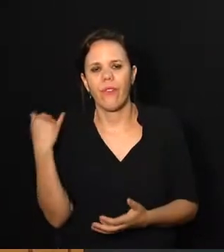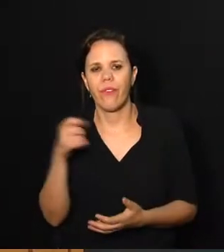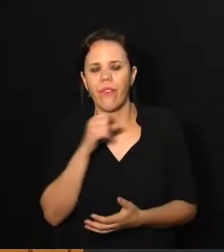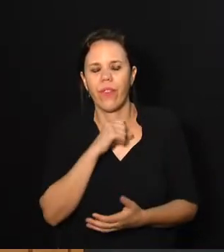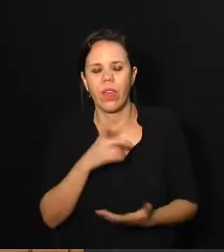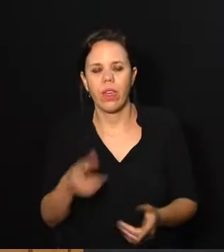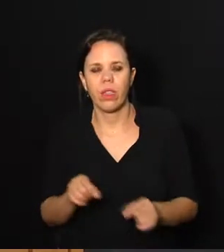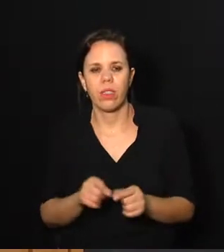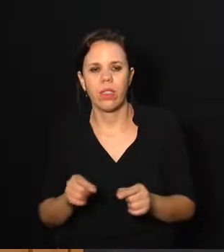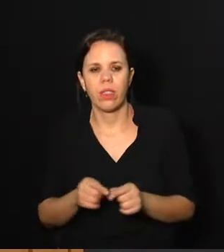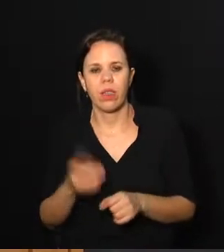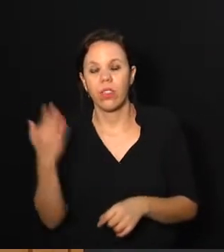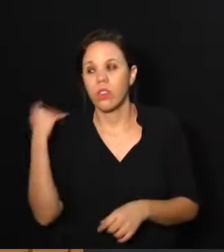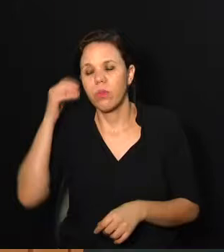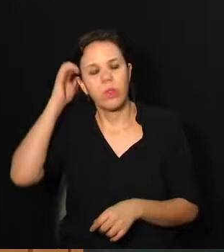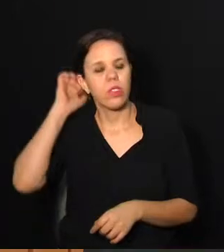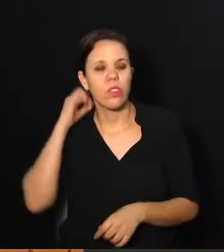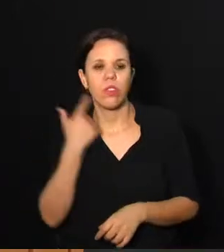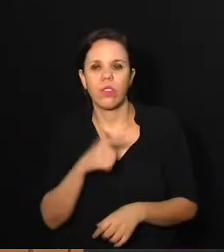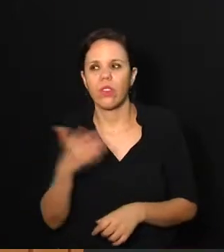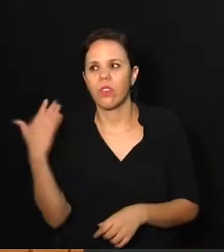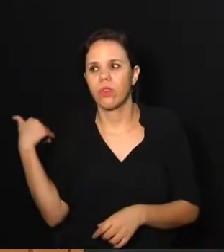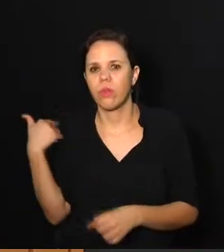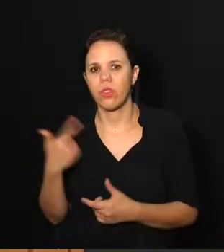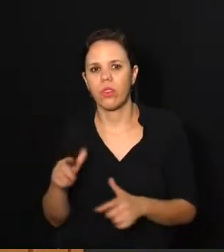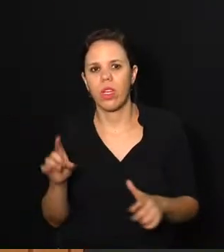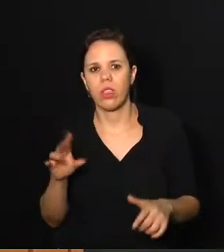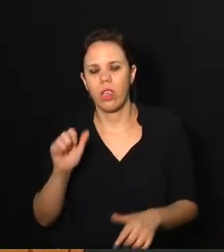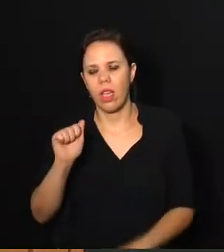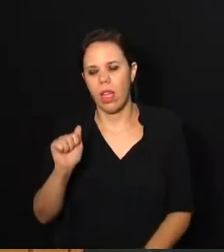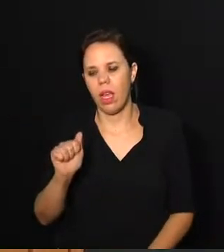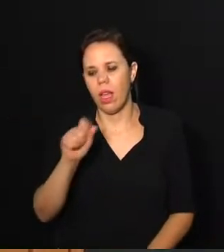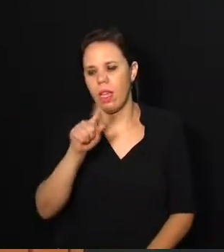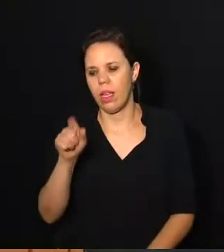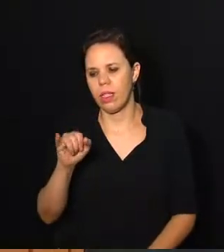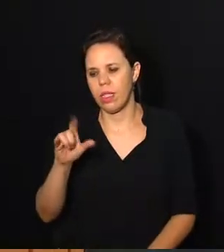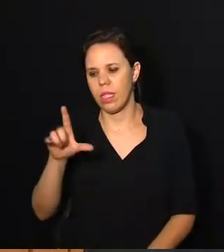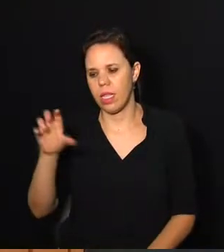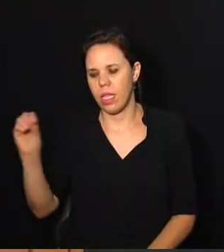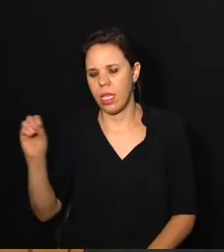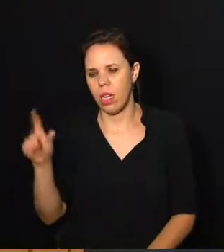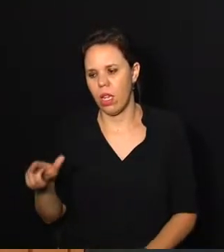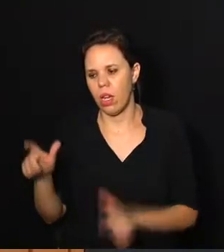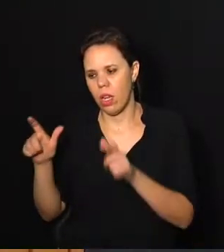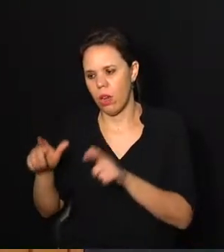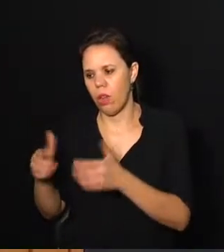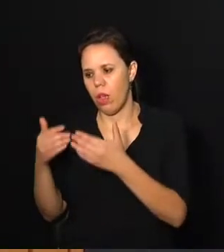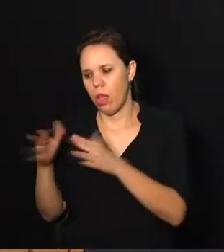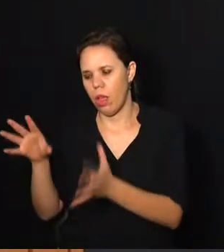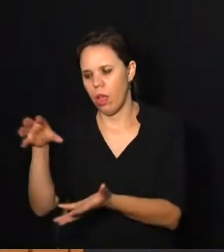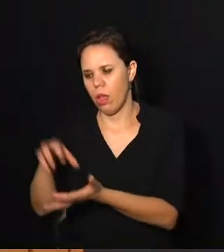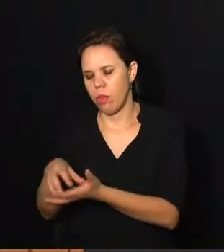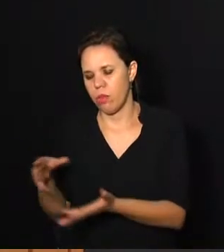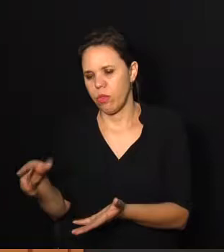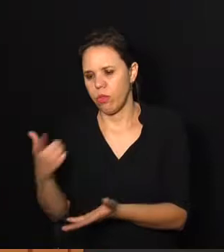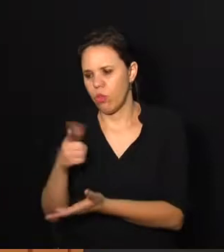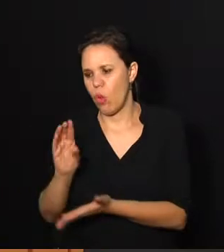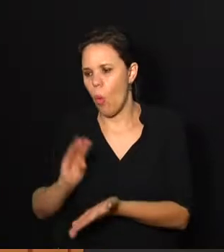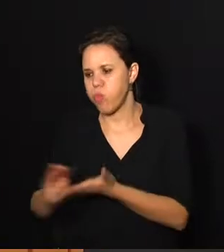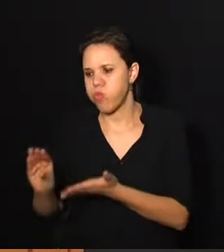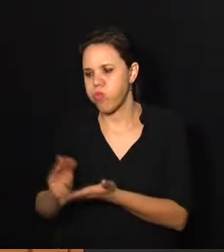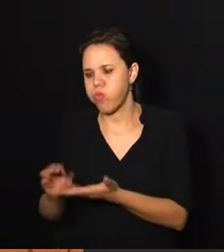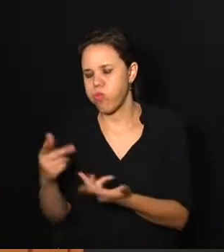grande. Antigamente não existia. Antigamente era asilo. Asilo era público. Asilo não tinha